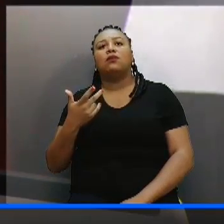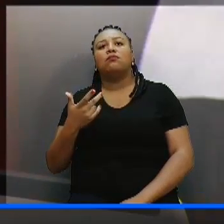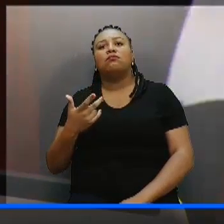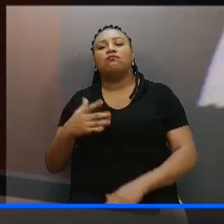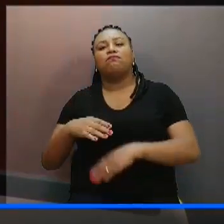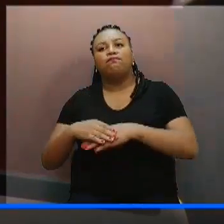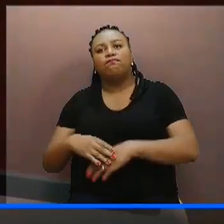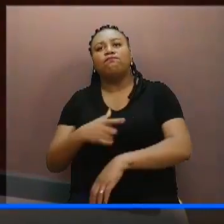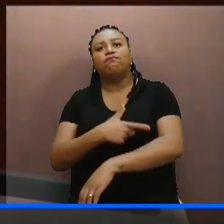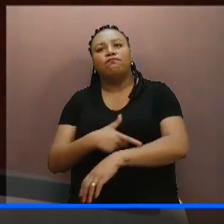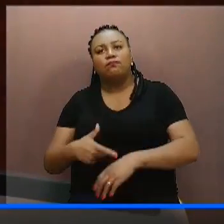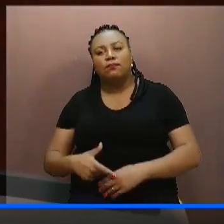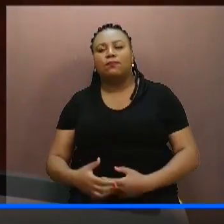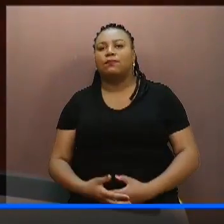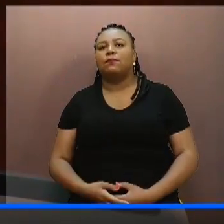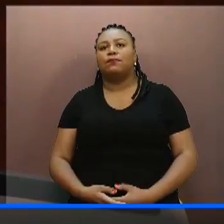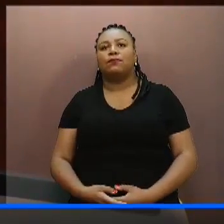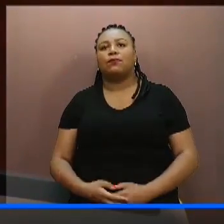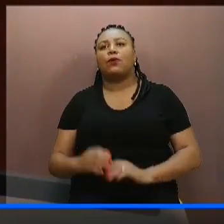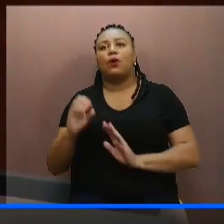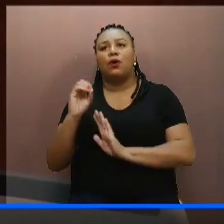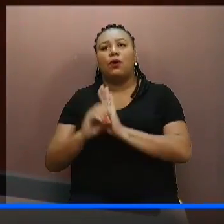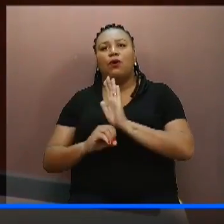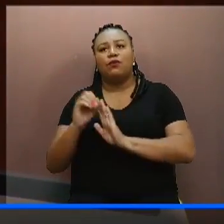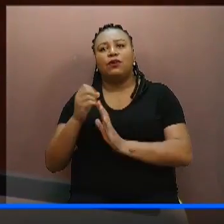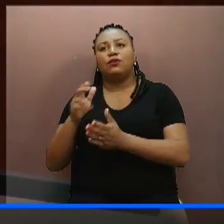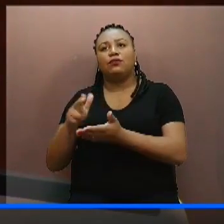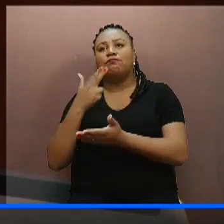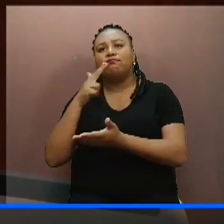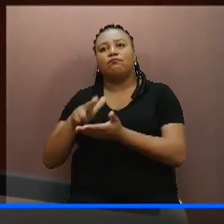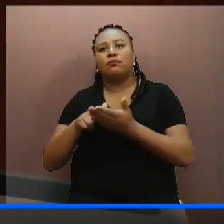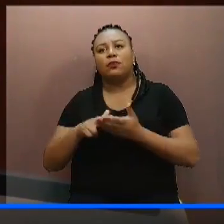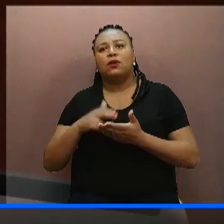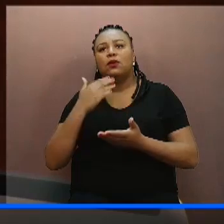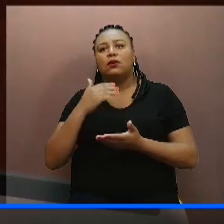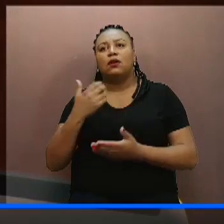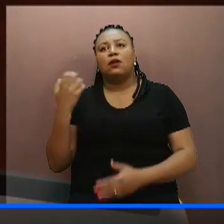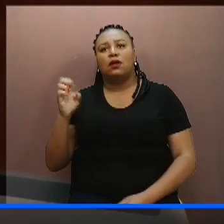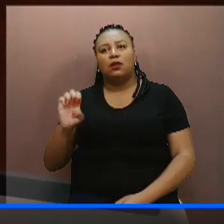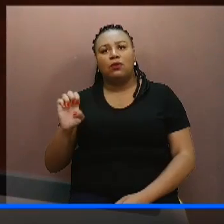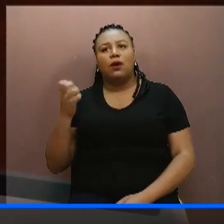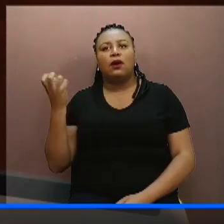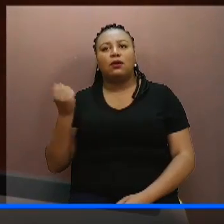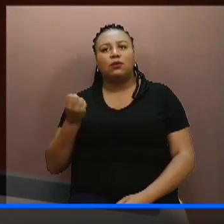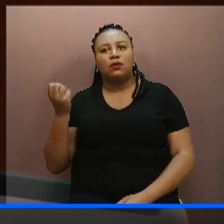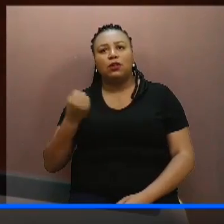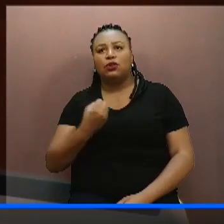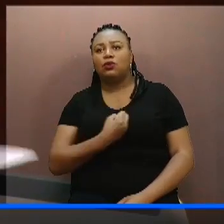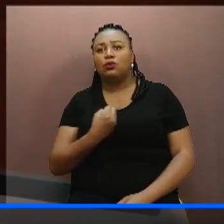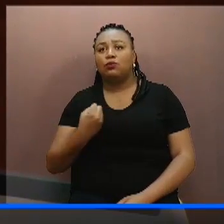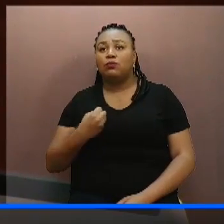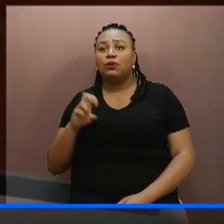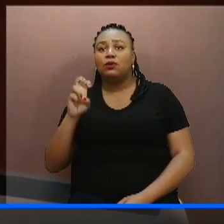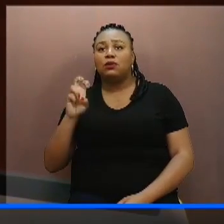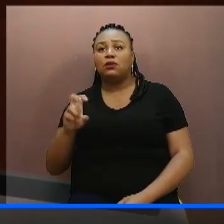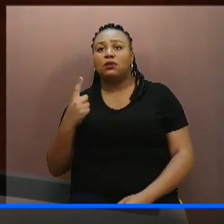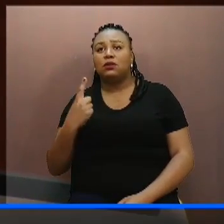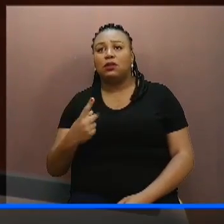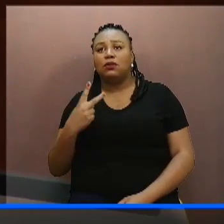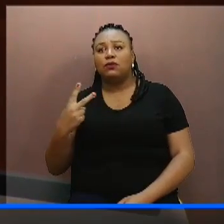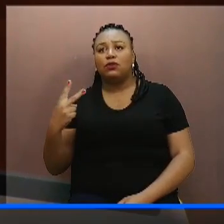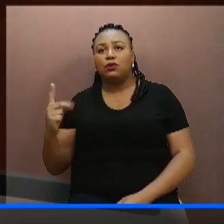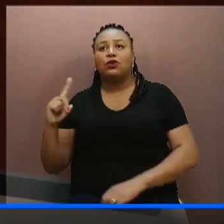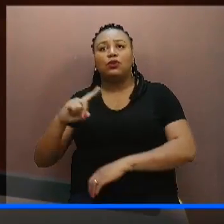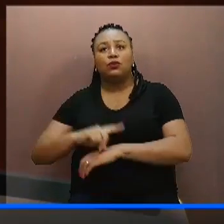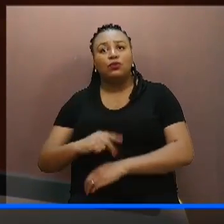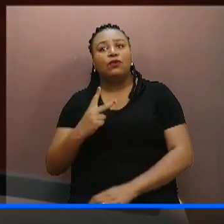consideração ofício que vem também do gabinete do governador eduardo leite de número 122 também da